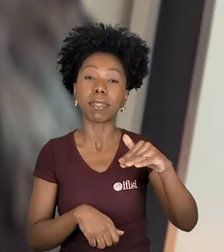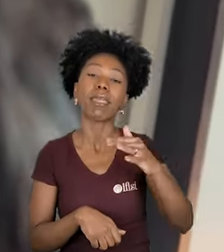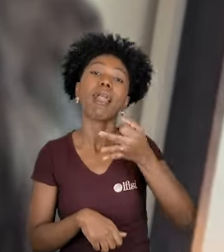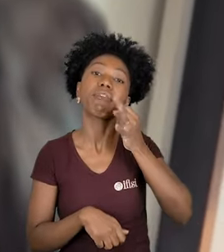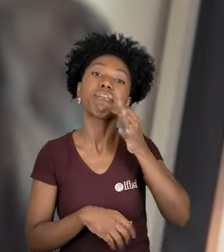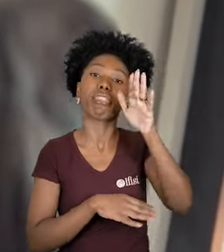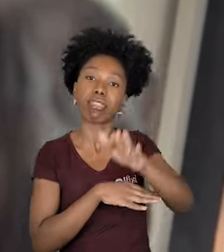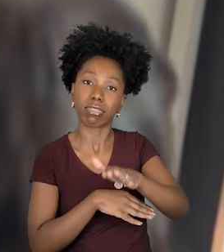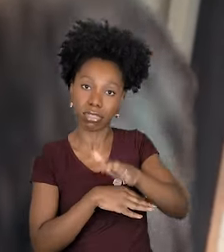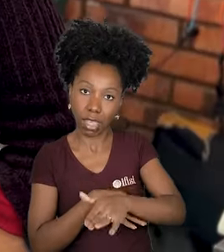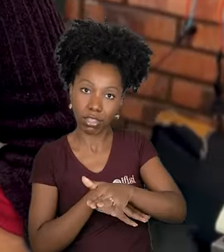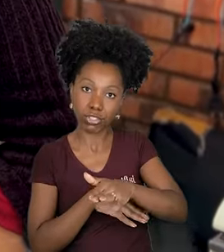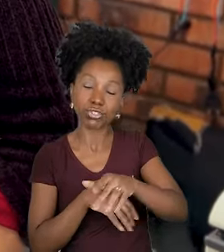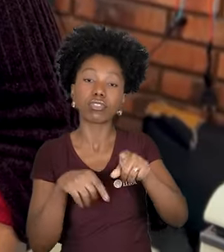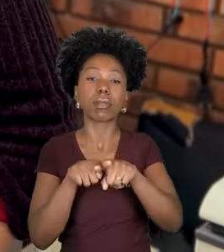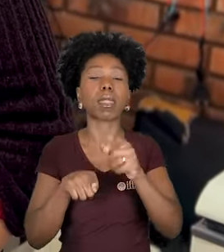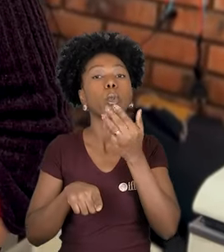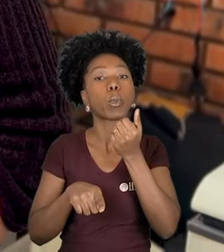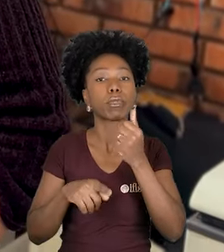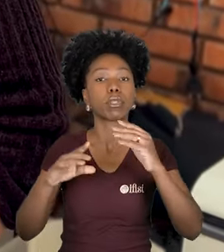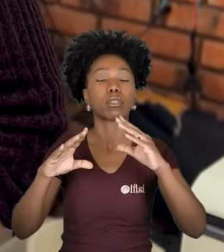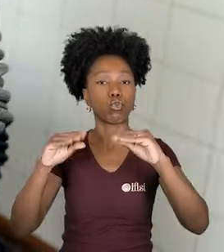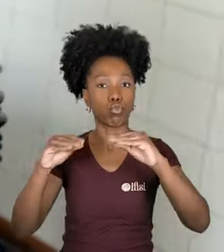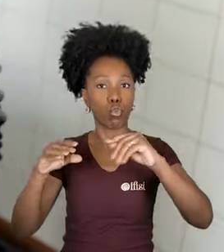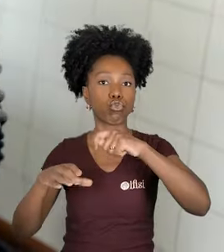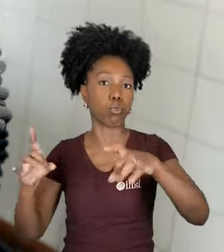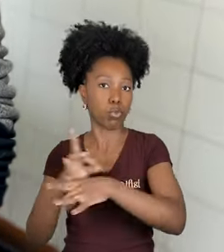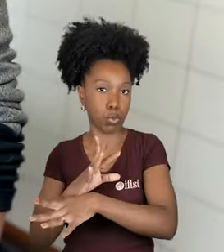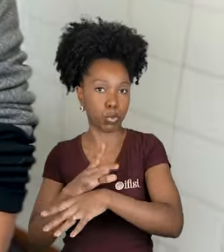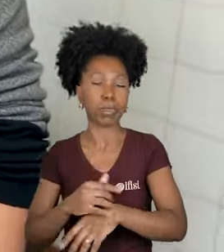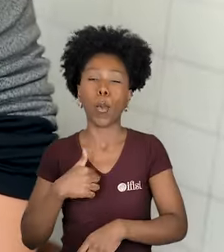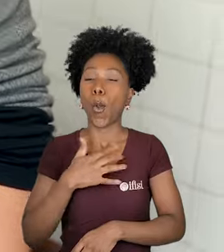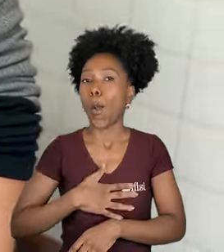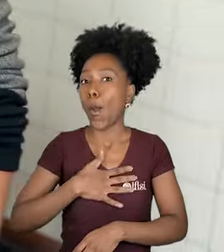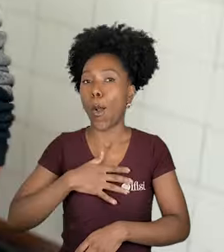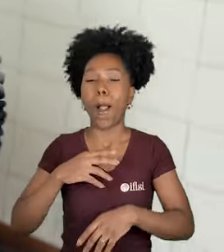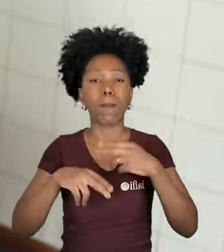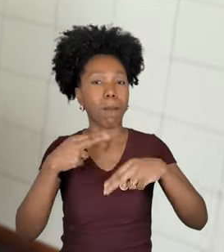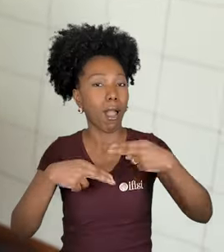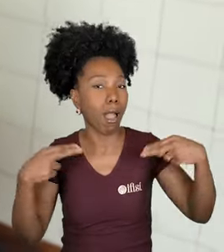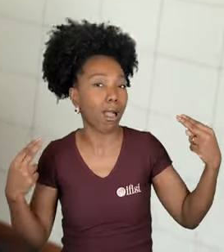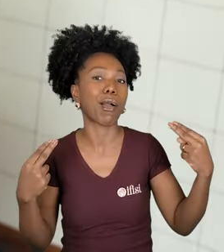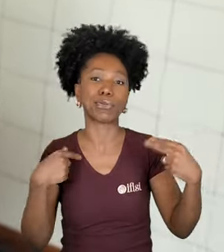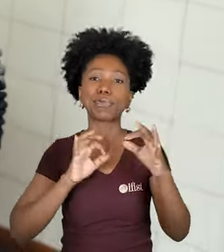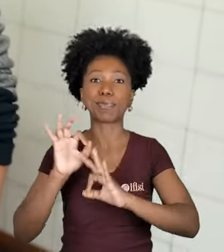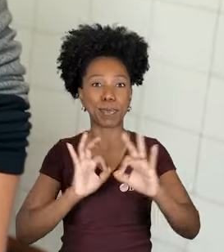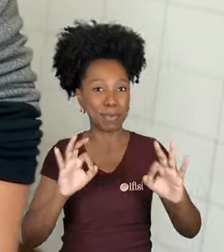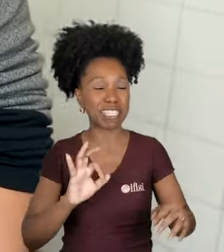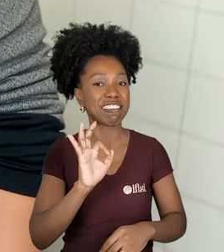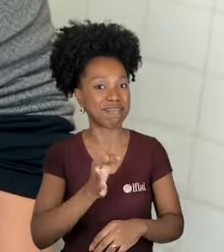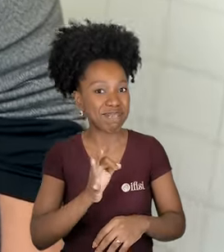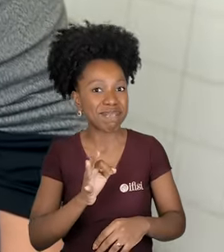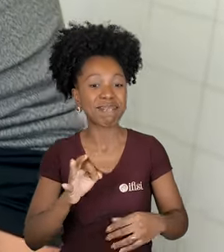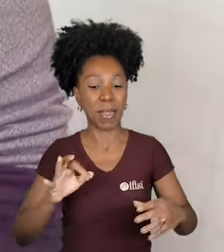da tarde, o café da tarde, e deixamos pronta a janta para eles. Gosto muito de massa, né? De macarronada, né? Aí a gente prepara, né, Miro?